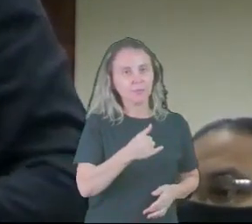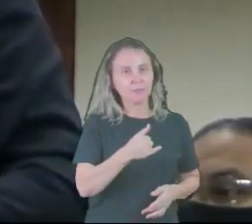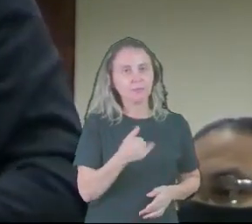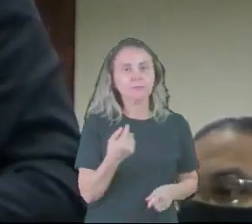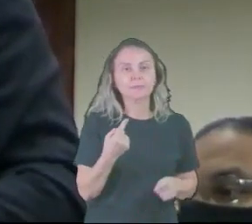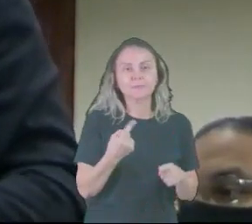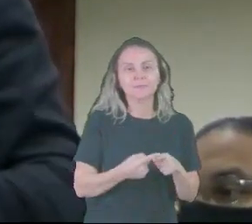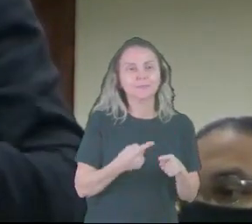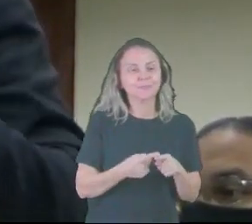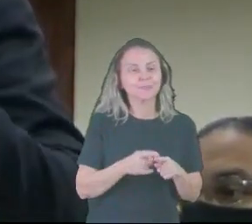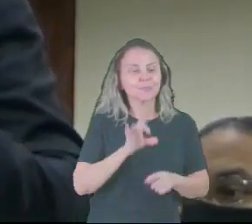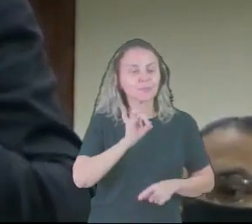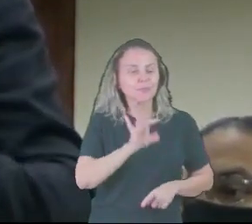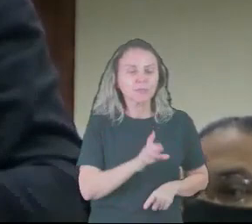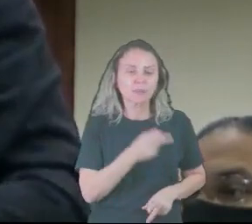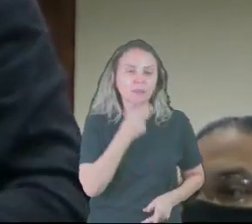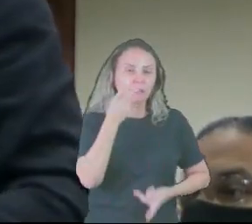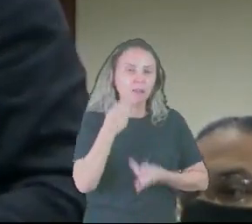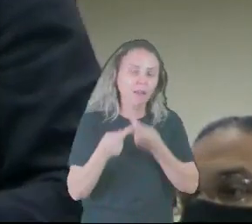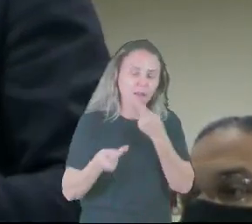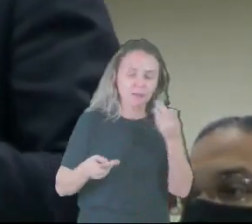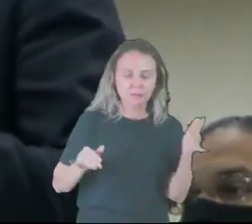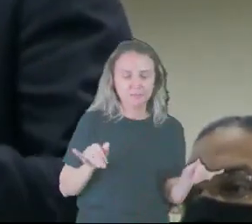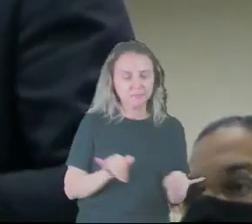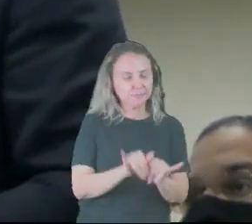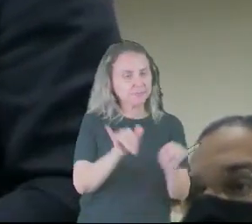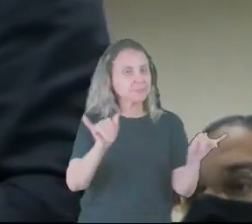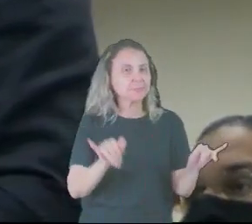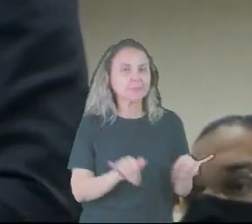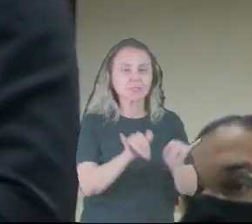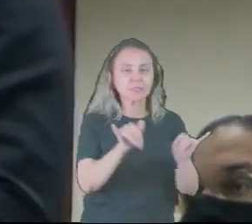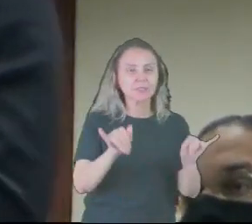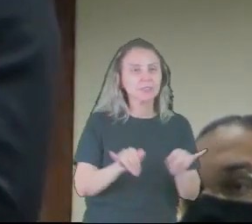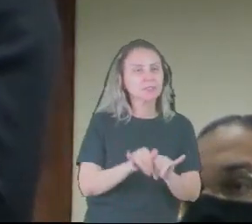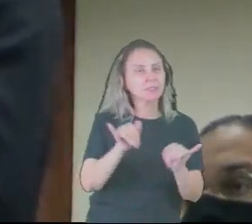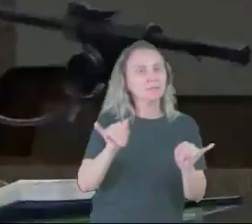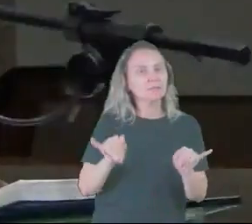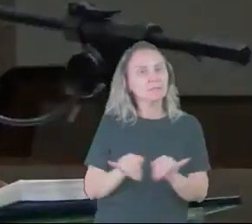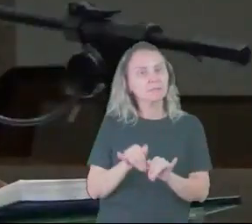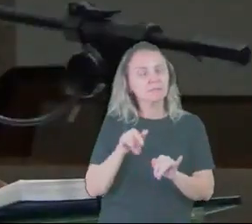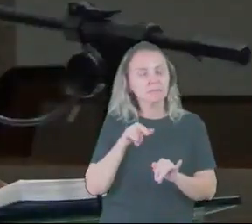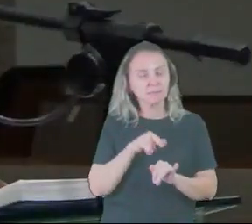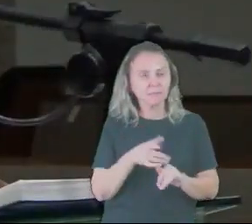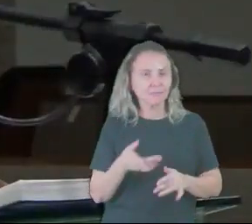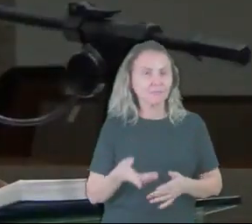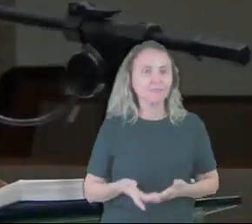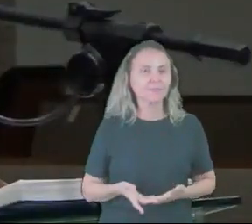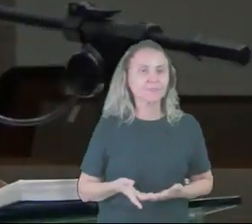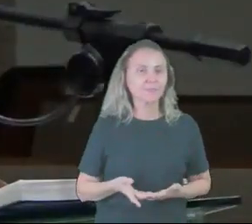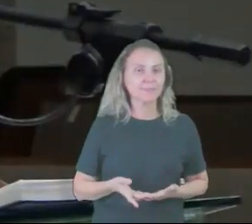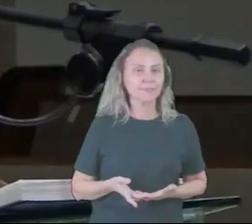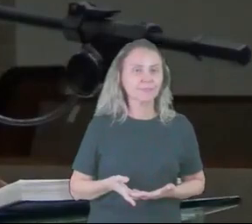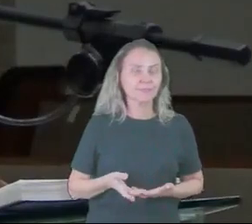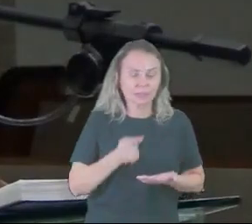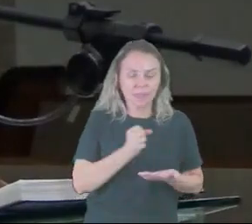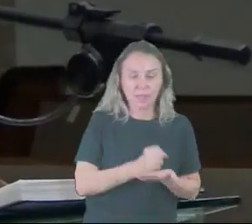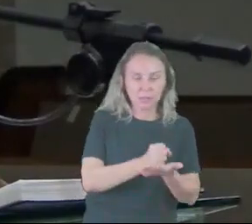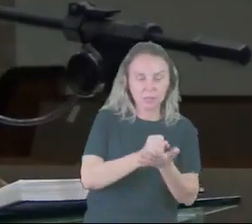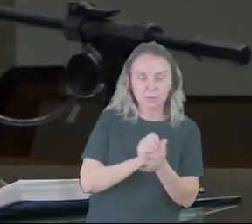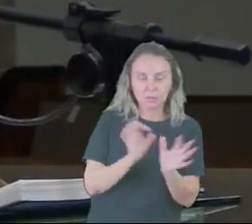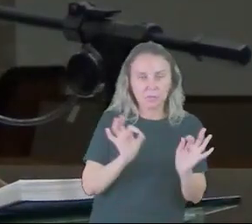somam não constroem não é de ficam e tem vários